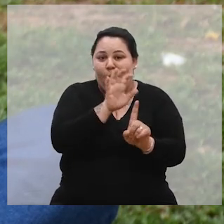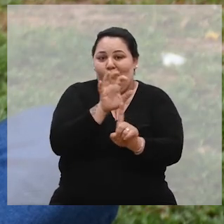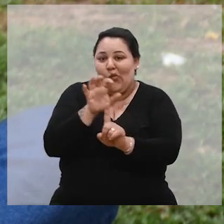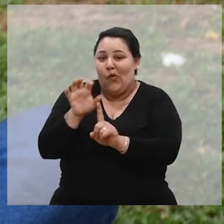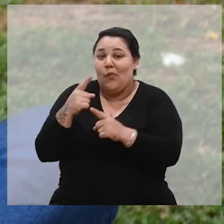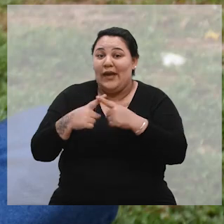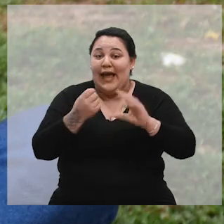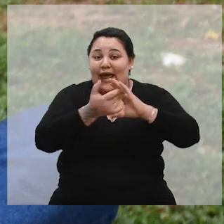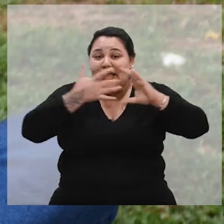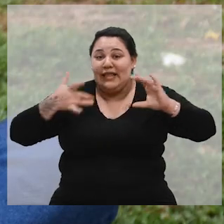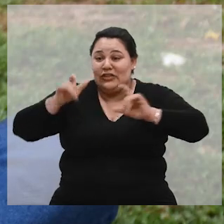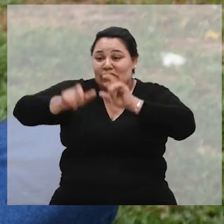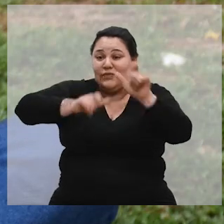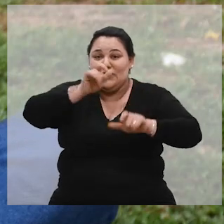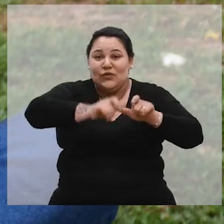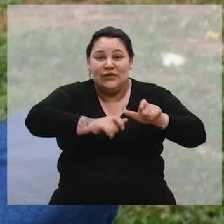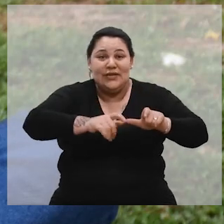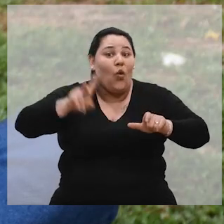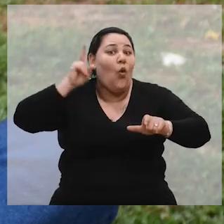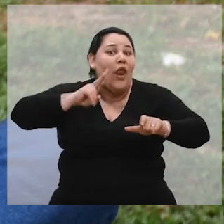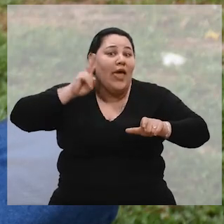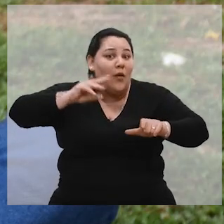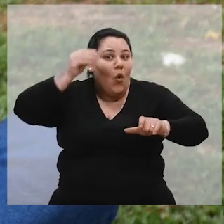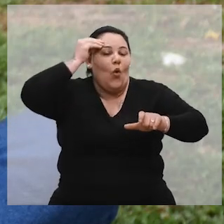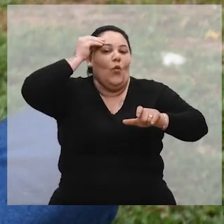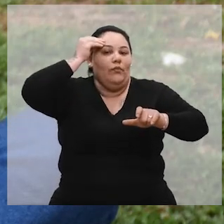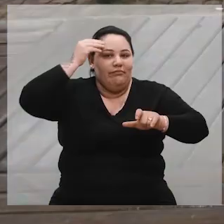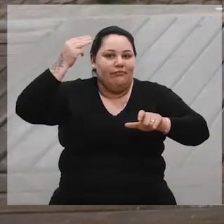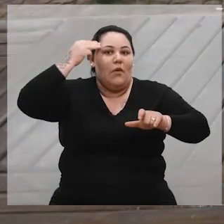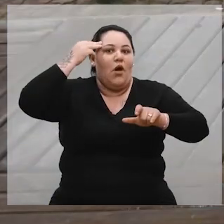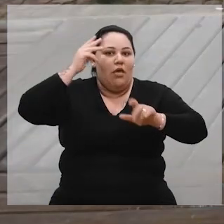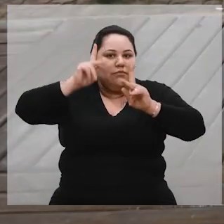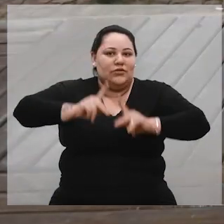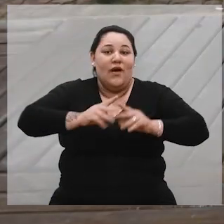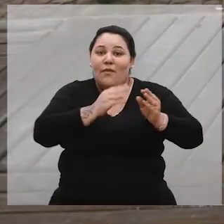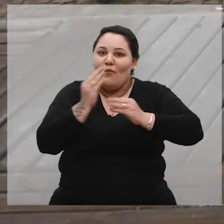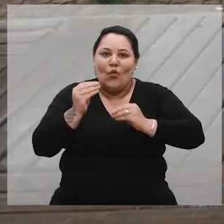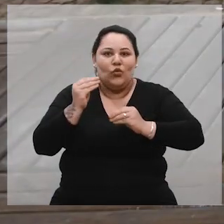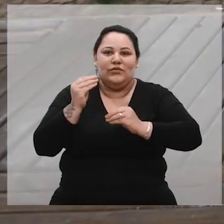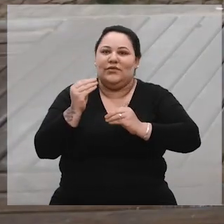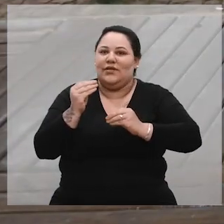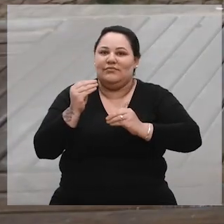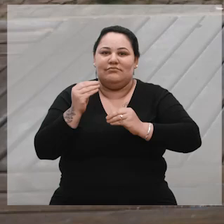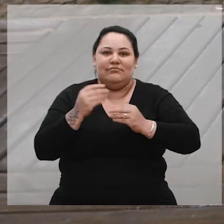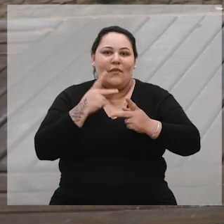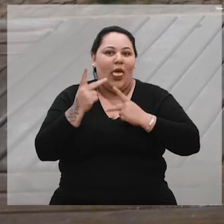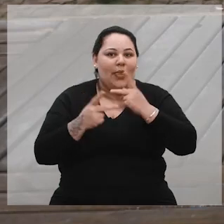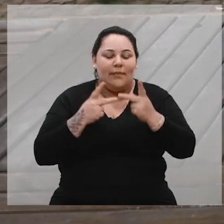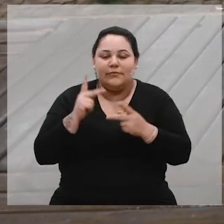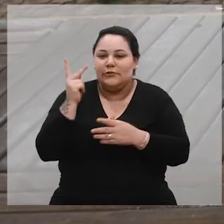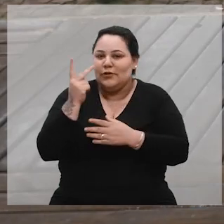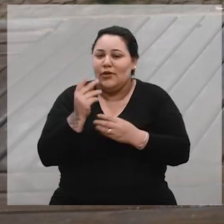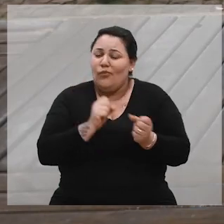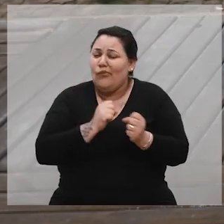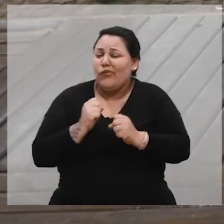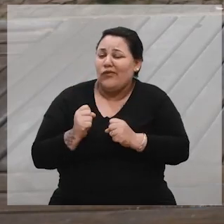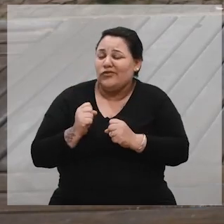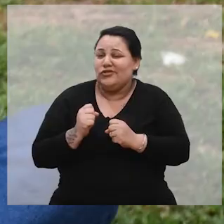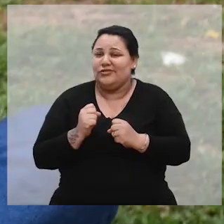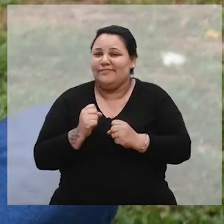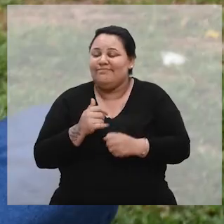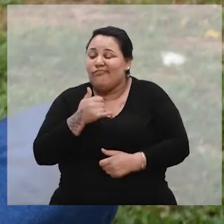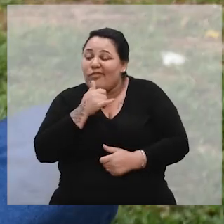é muito viva na memória das pessoas e muitas histórias poderiam causar algum